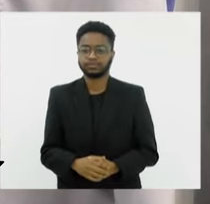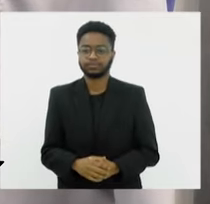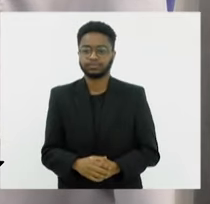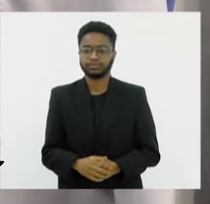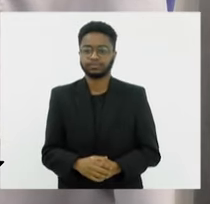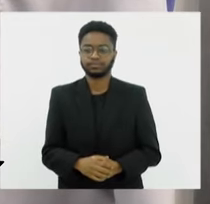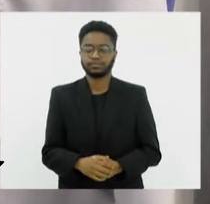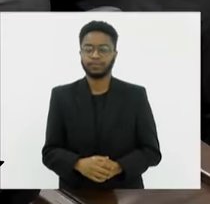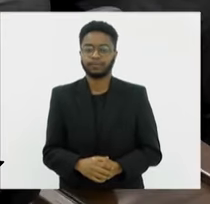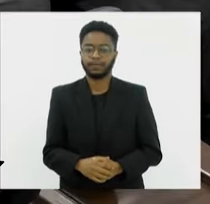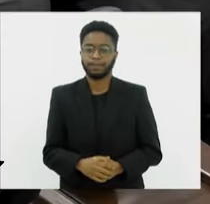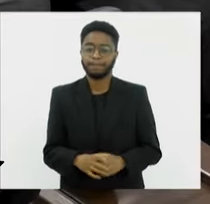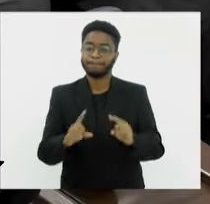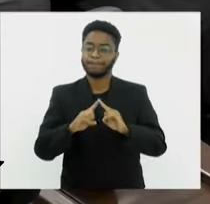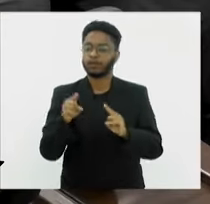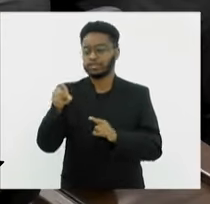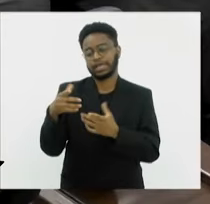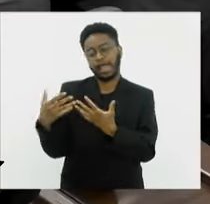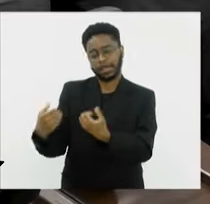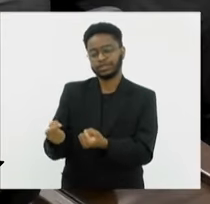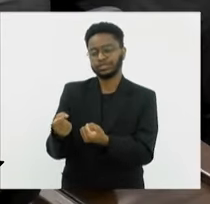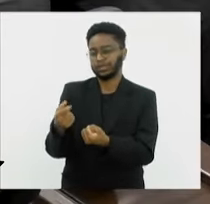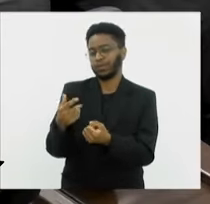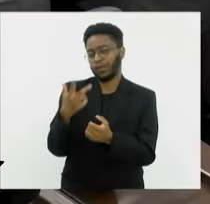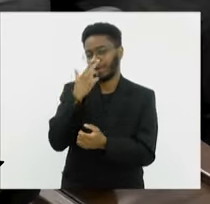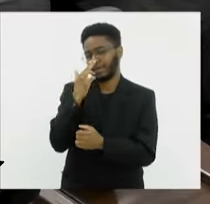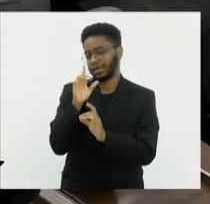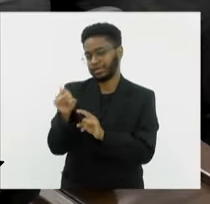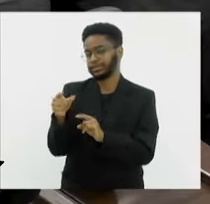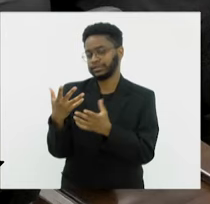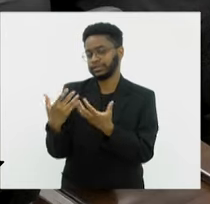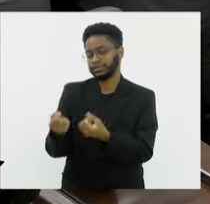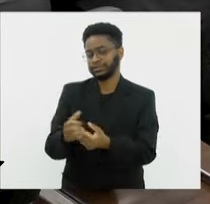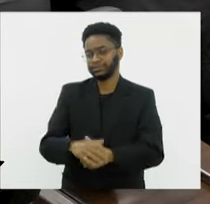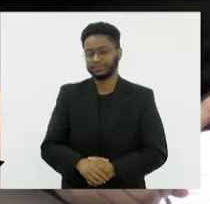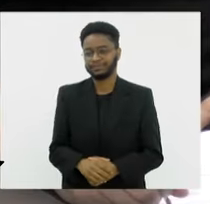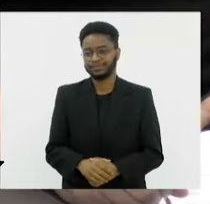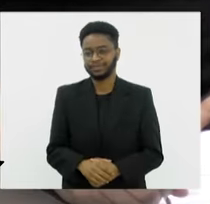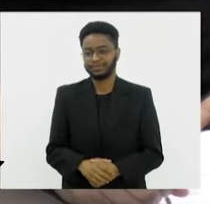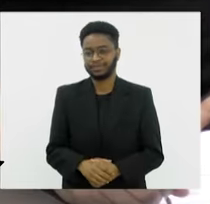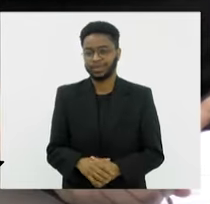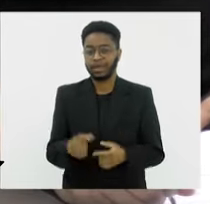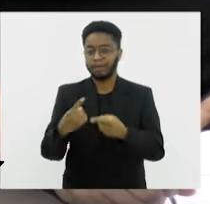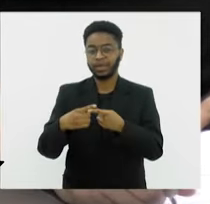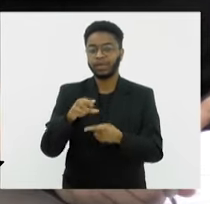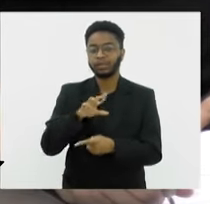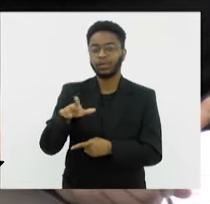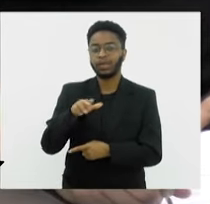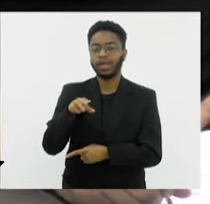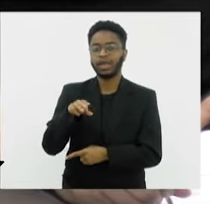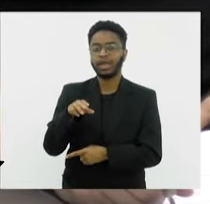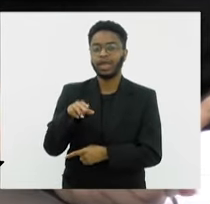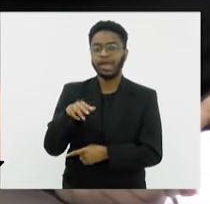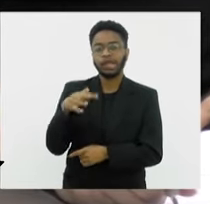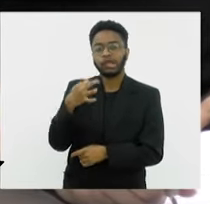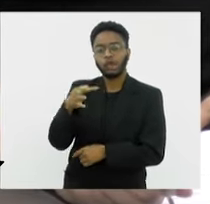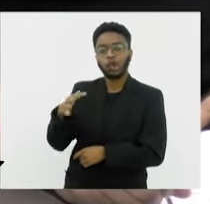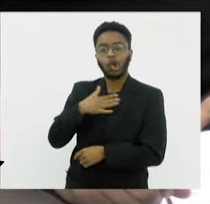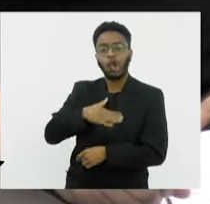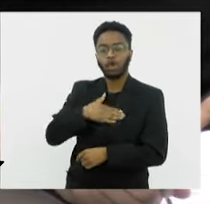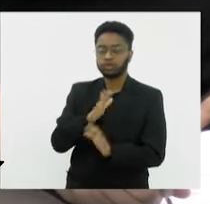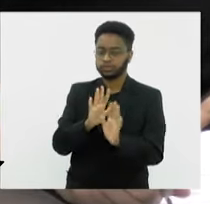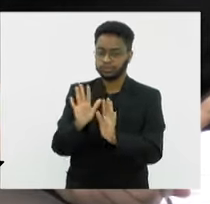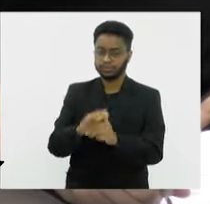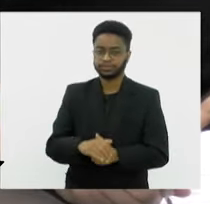Mas, nesse caso, com consentimento, pelo visto, de Vossa Excelência, que não é masoquista. Porque, então, foi posterior. Uma tortura afetiva,